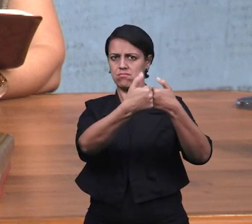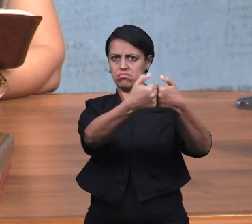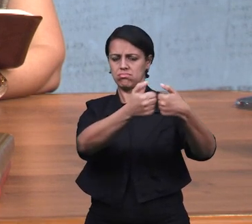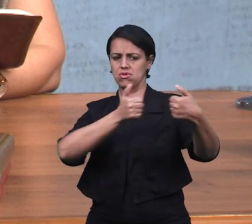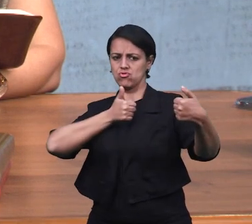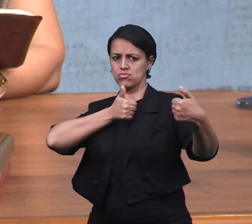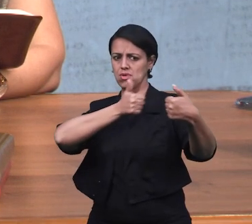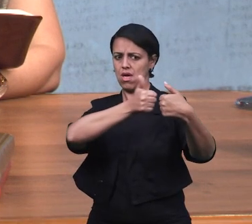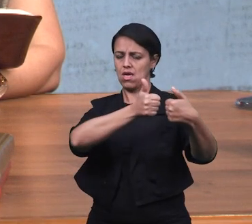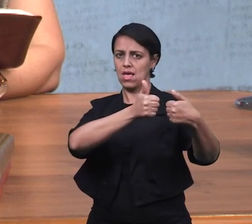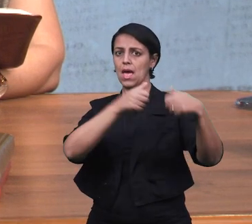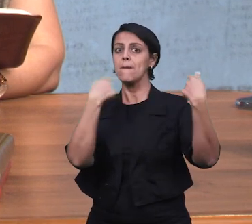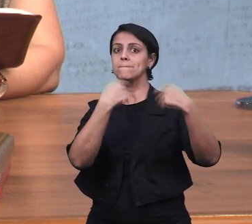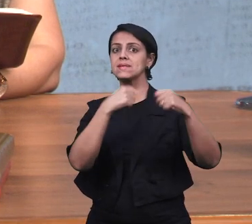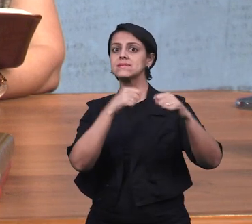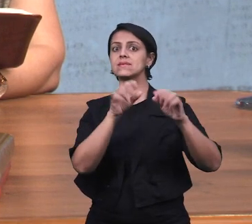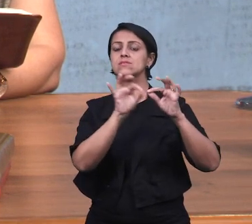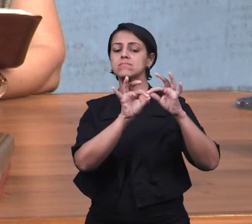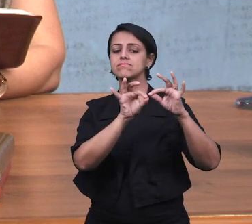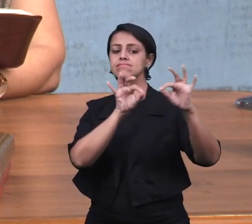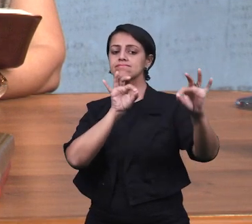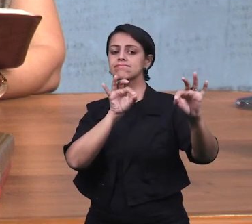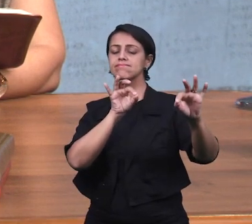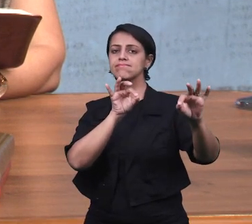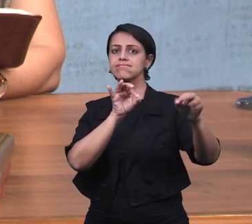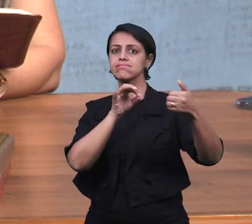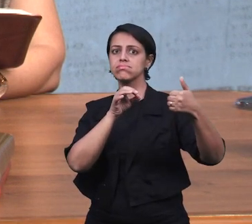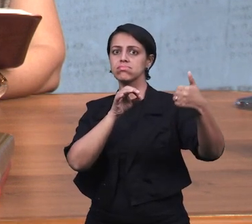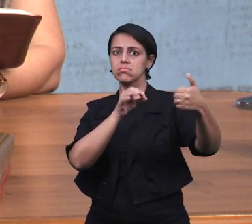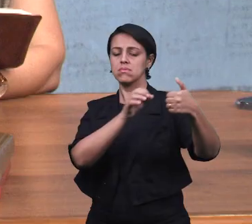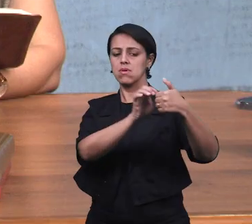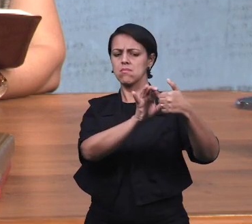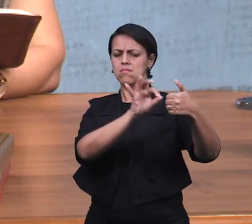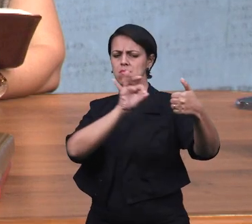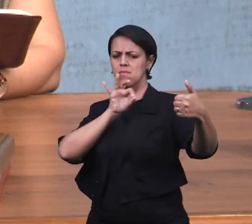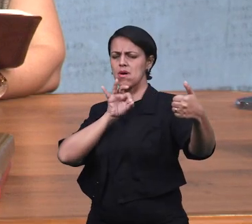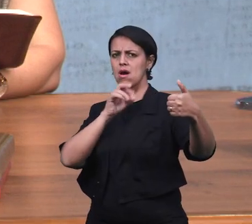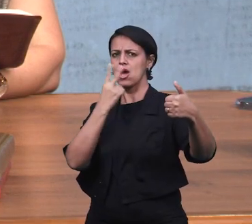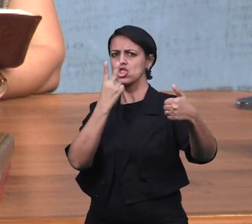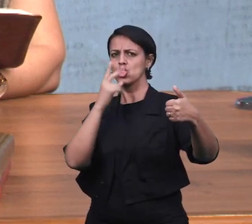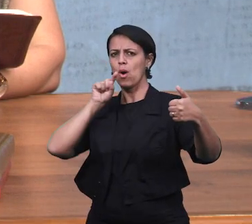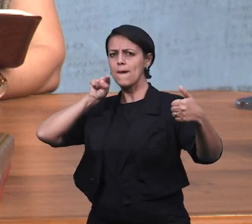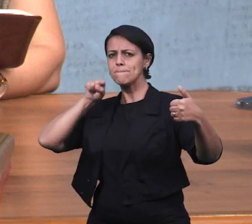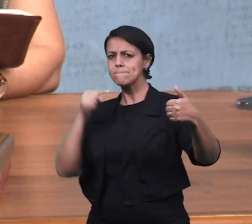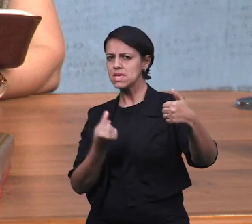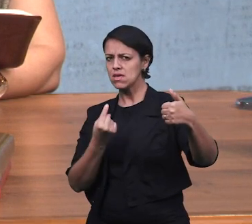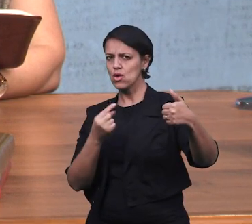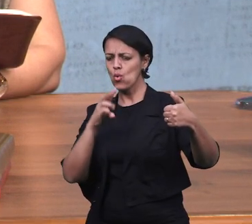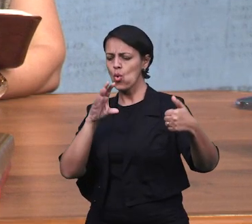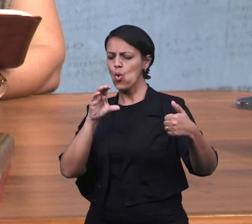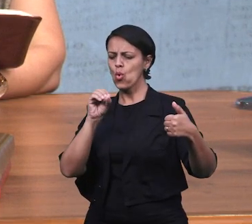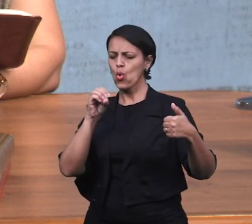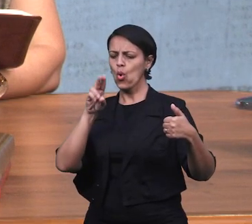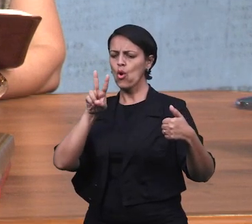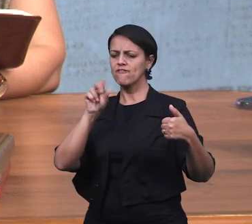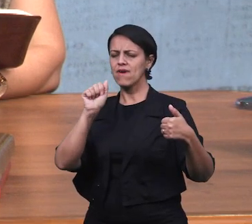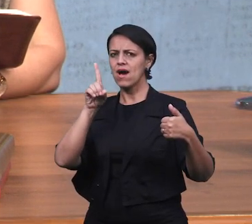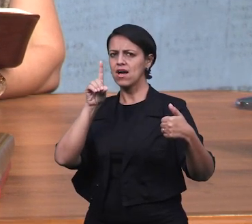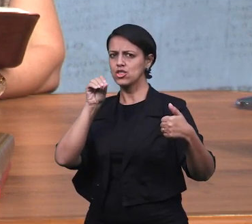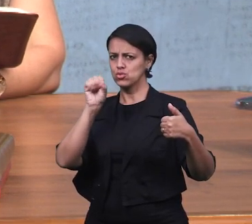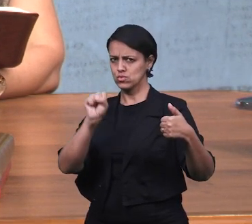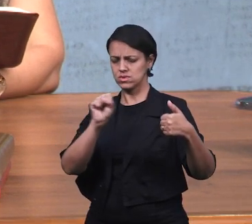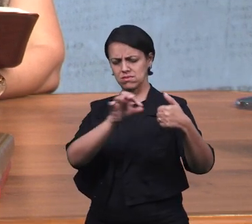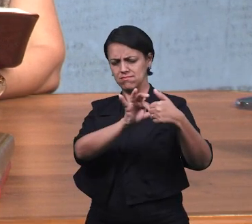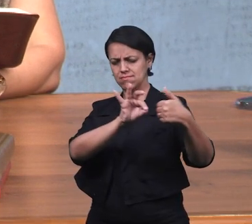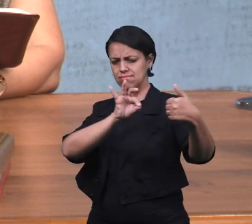contudo, distância entre vós e ela, como da medida de 2.000 côvados. E não vos